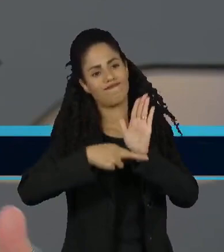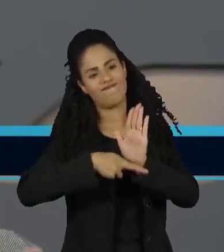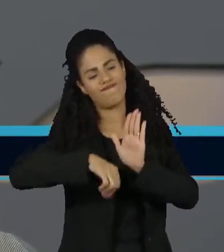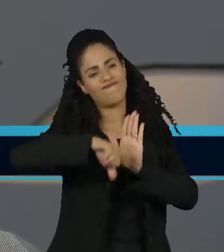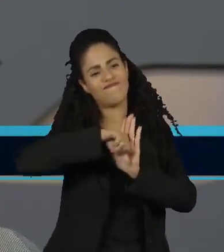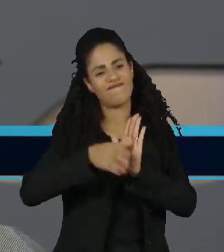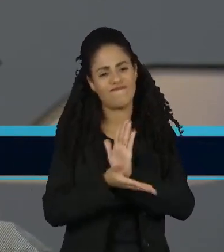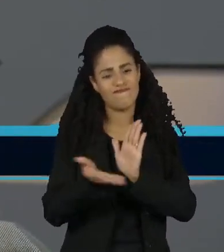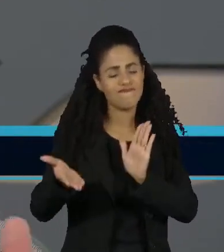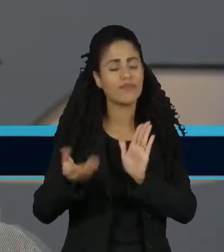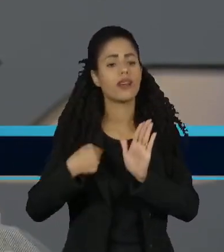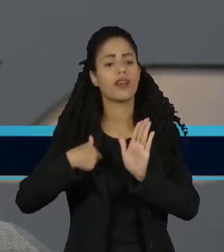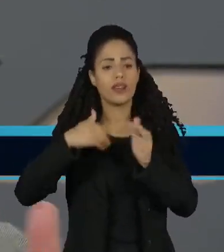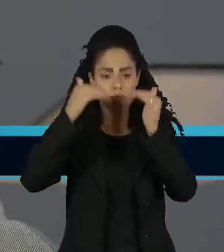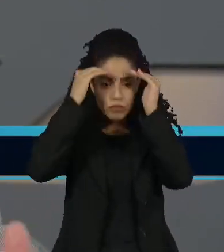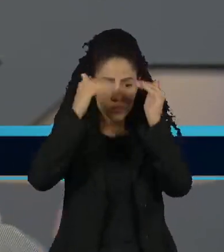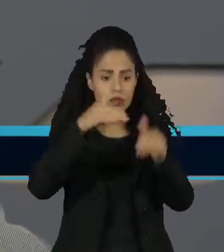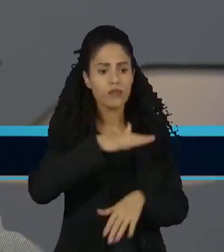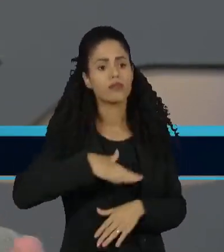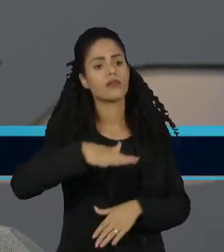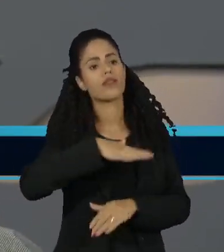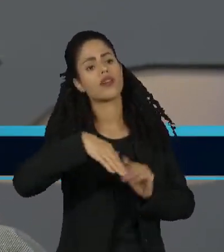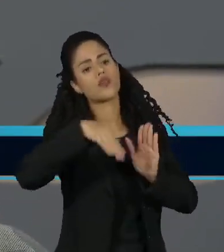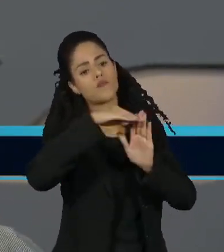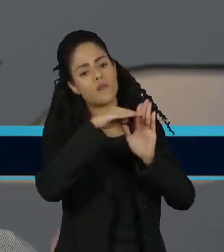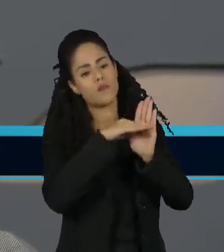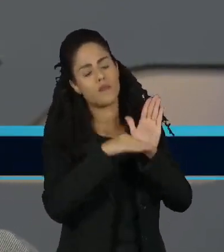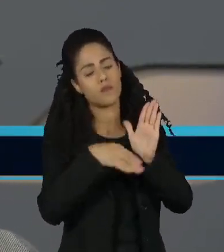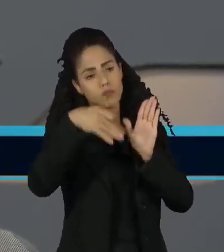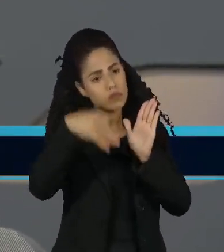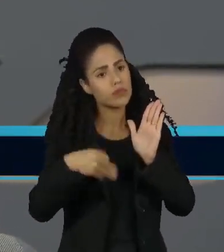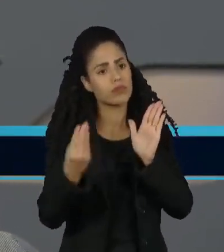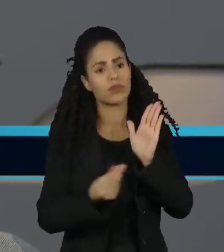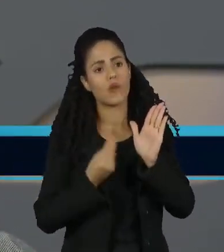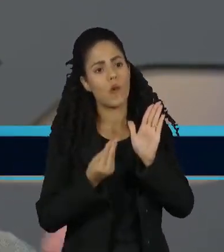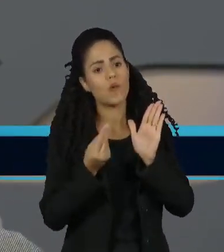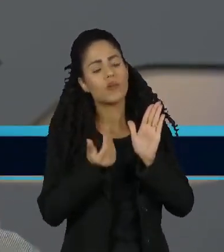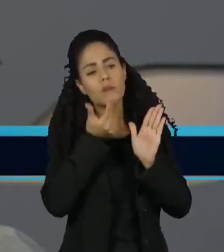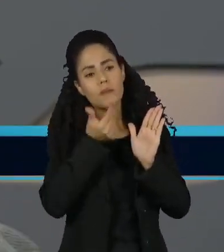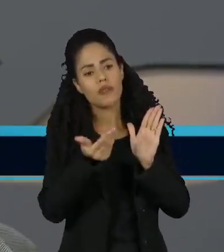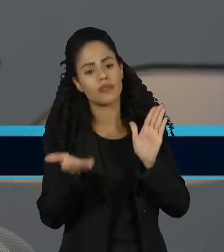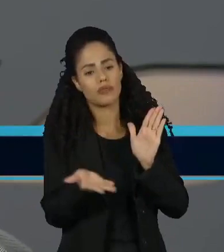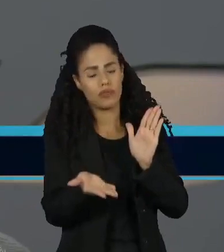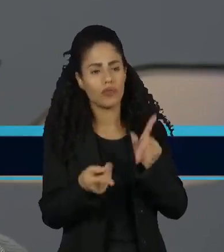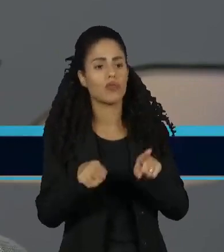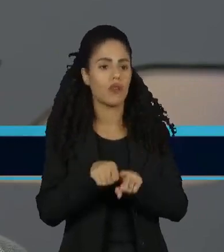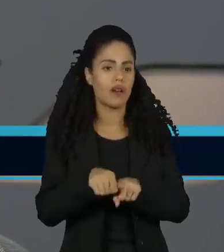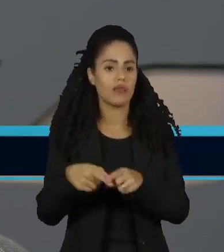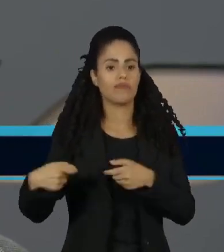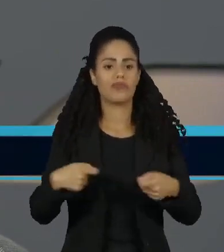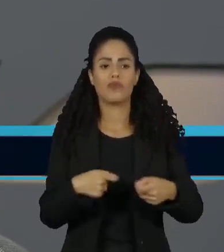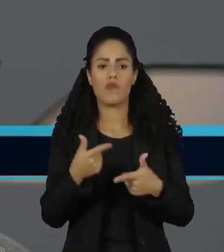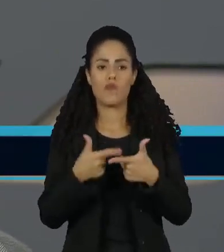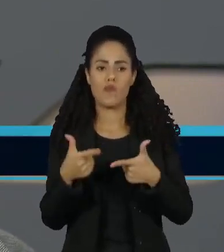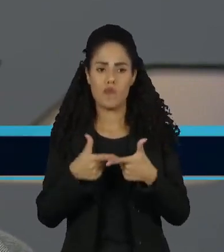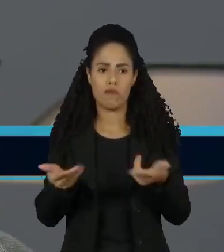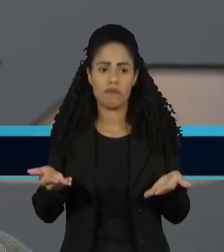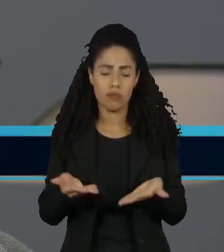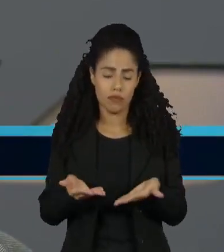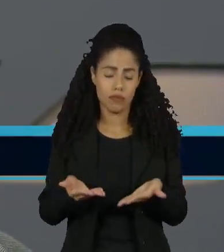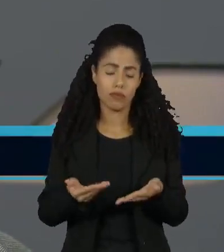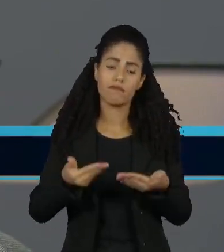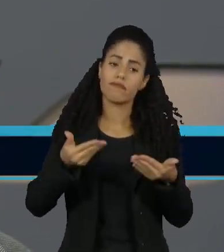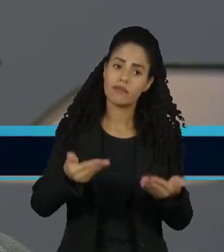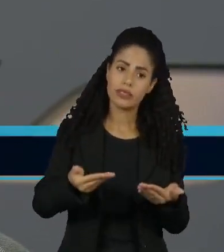de respeito às normas geralmente viventes, exigidas mesmo numa situação de guerra, né?